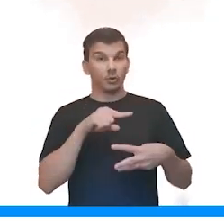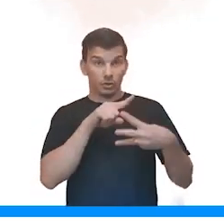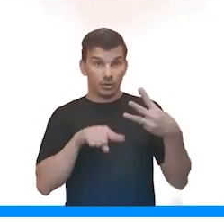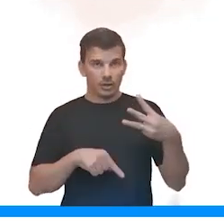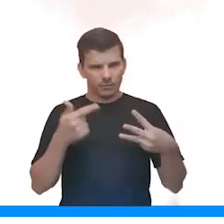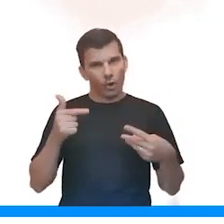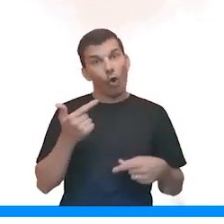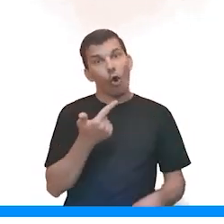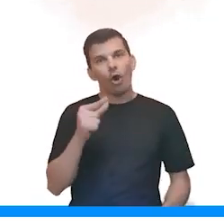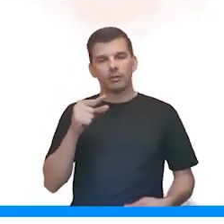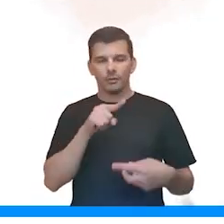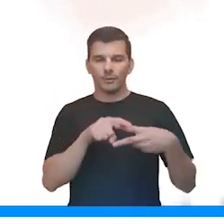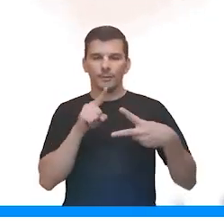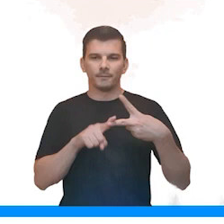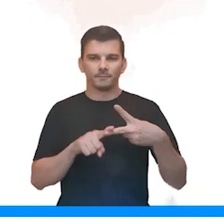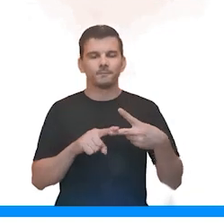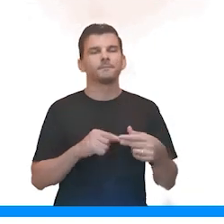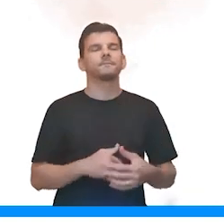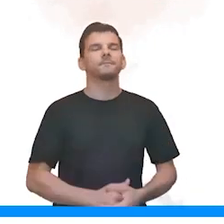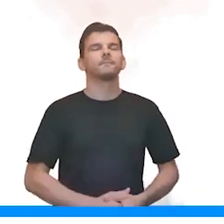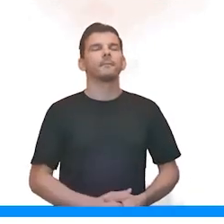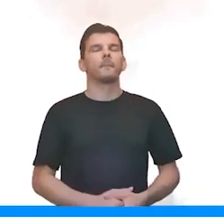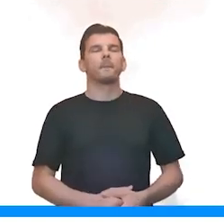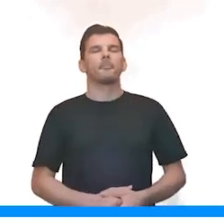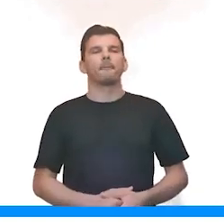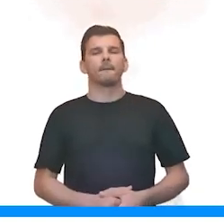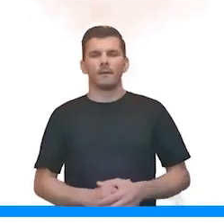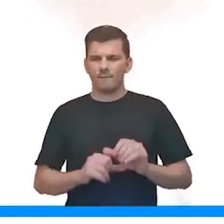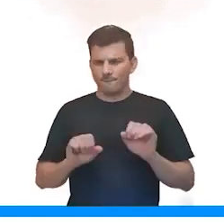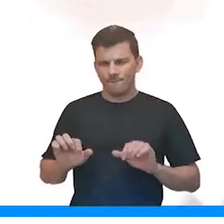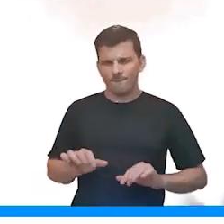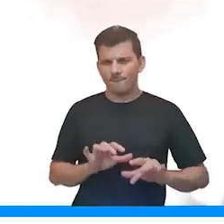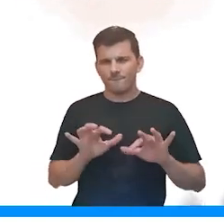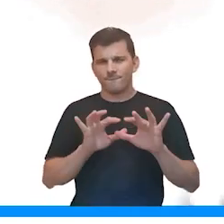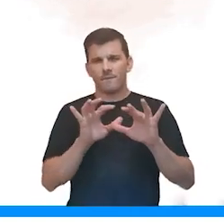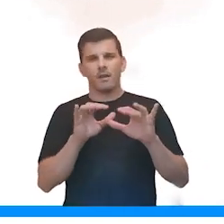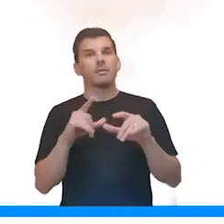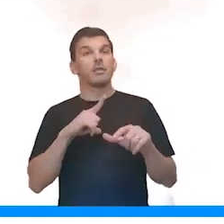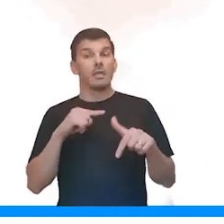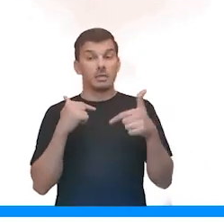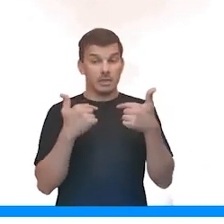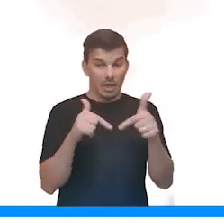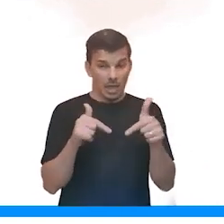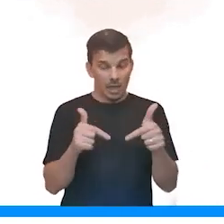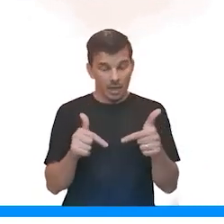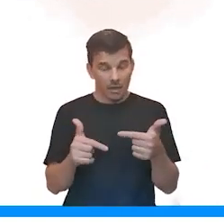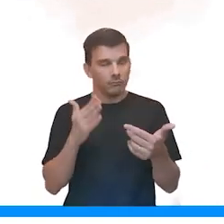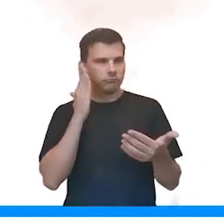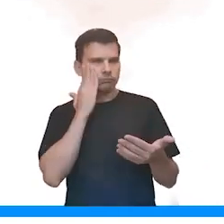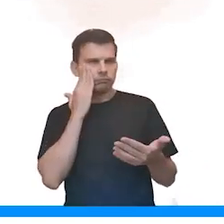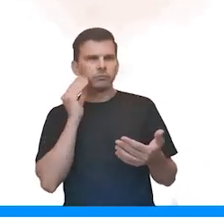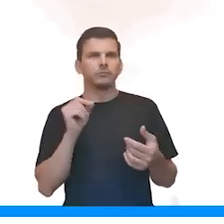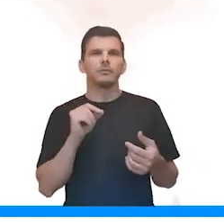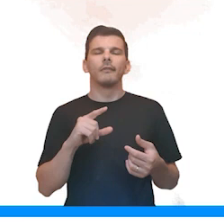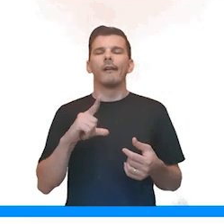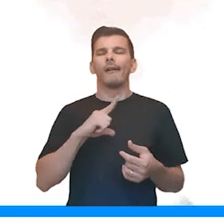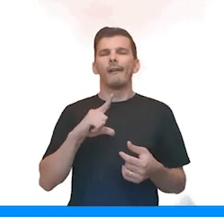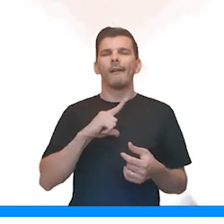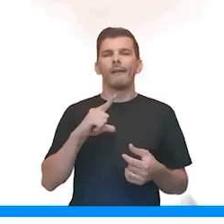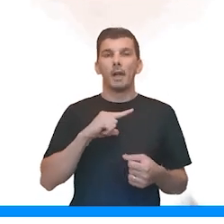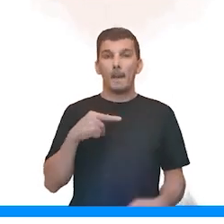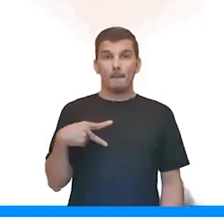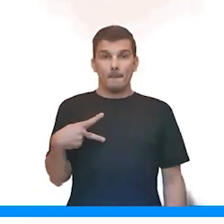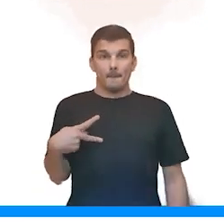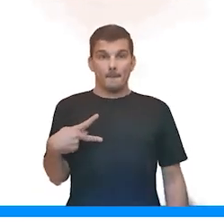Beleza? Nós vimos 3, hein? Vamos ver mais 2 agora, ó. Mais 6. Gás. O gás realizando trabalho. Quando o